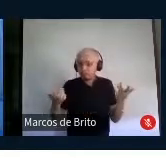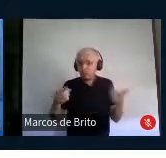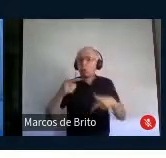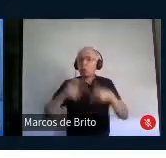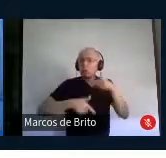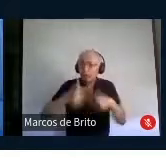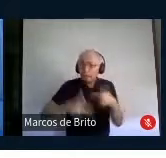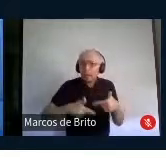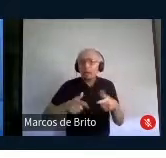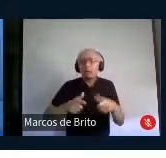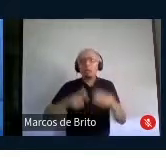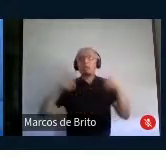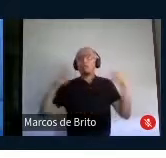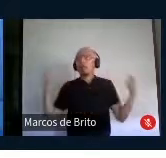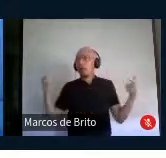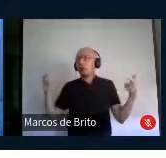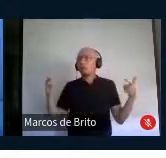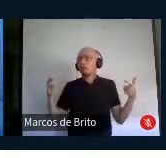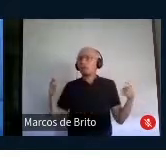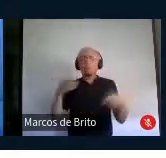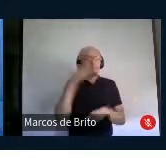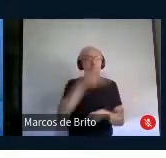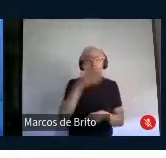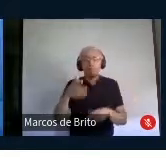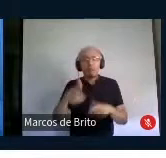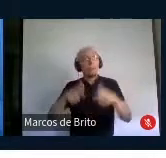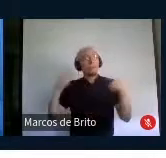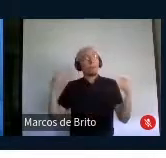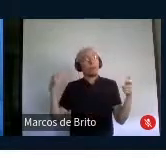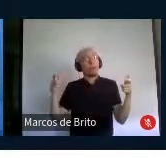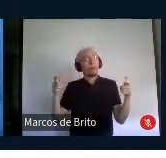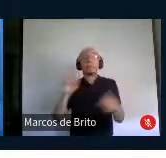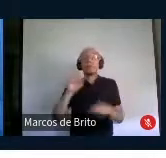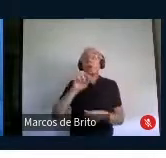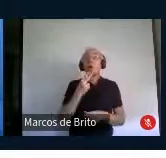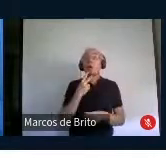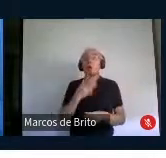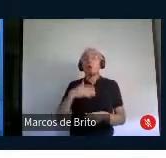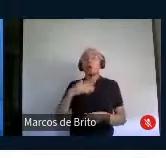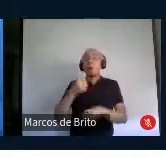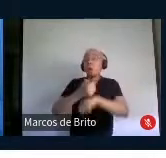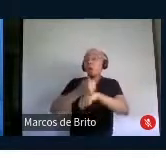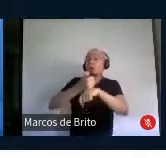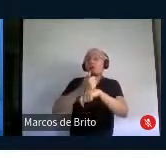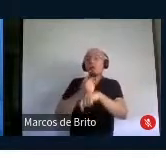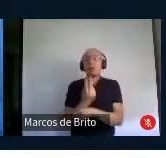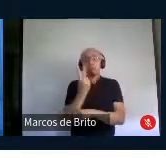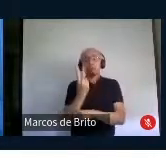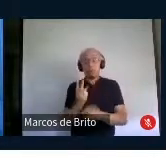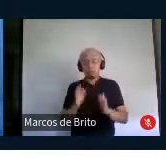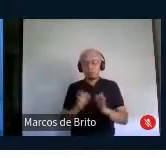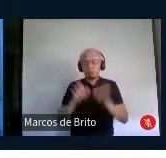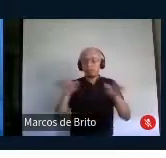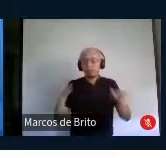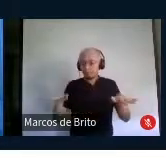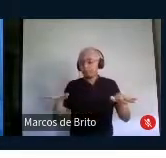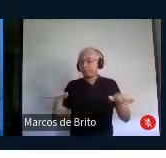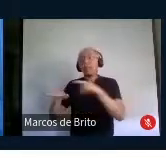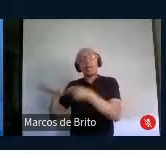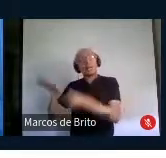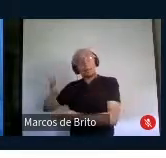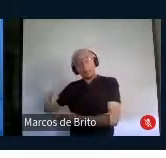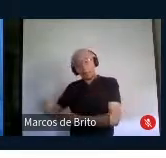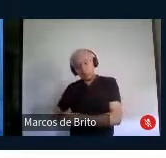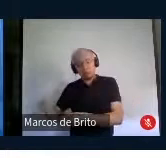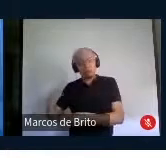Aumentaria a atuação deles? Ou seria interessante que tivesse os dois profissionais no contexto escolar? Em relação à